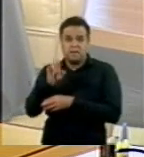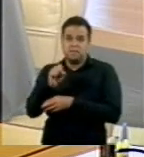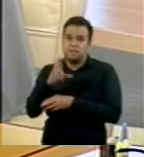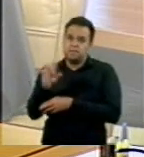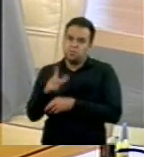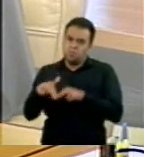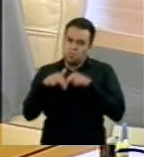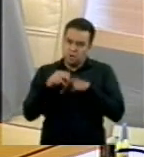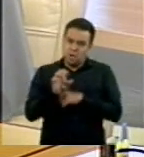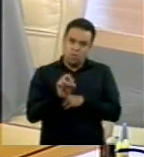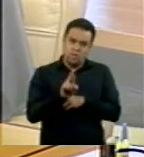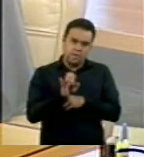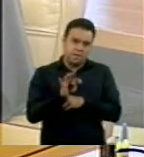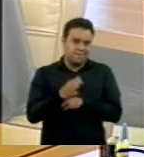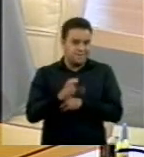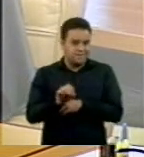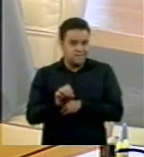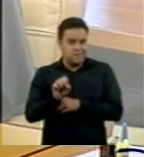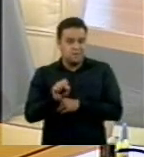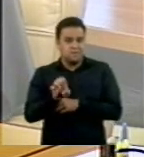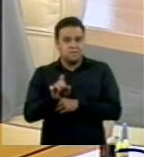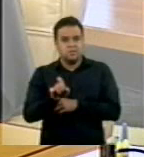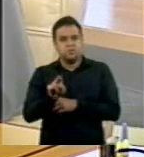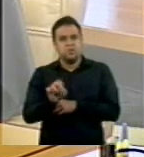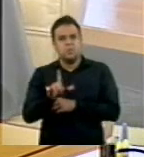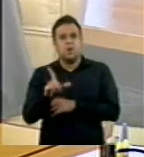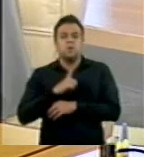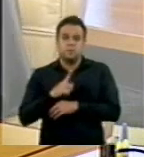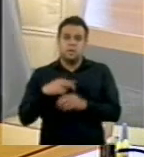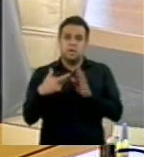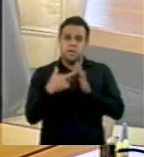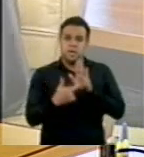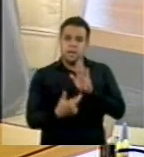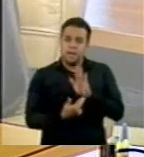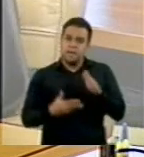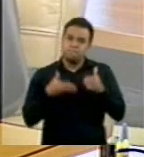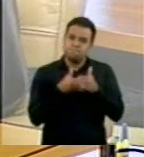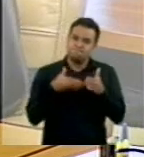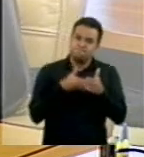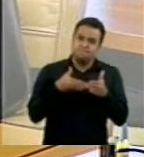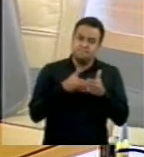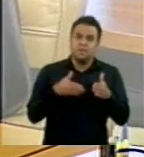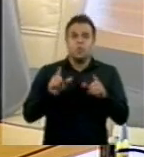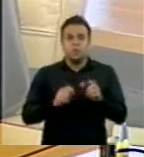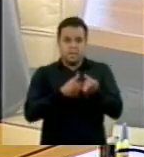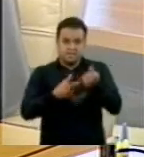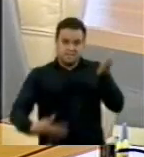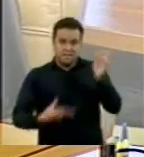da orientação sexual, medidas restritivas ao ato de doar sangue